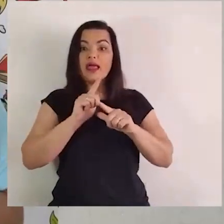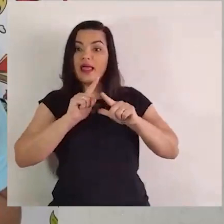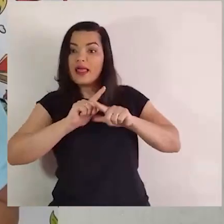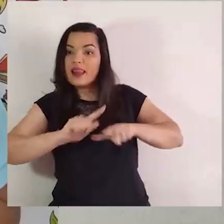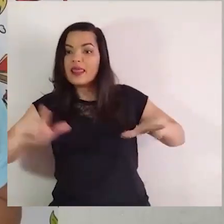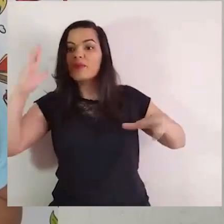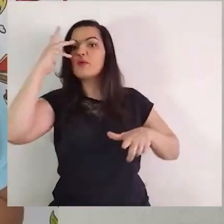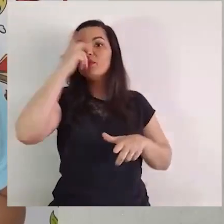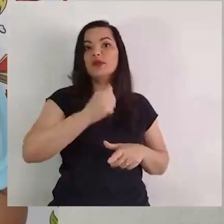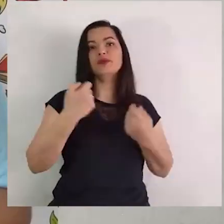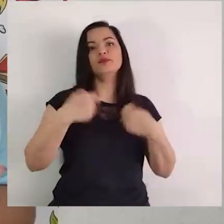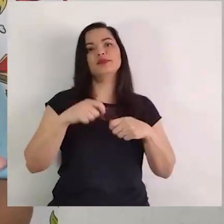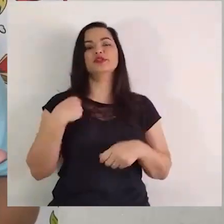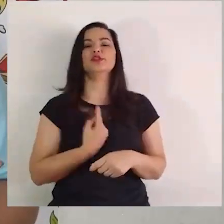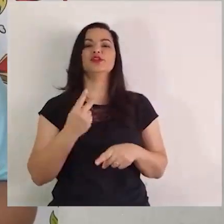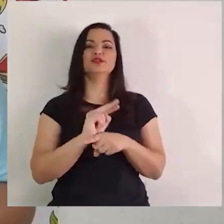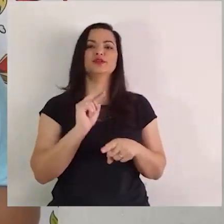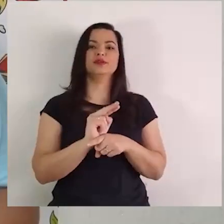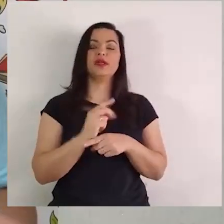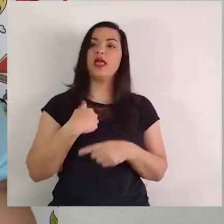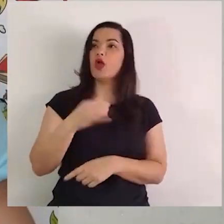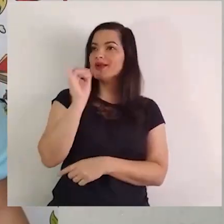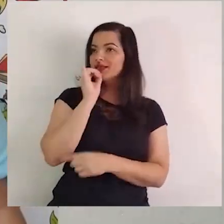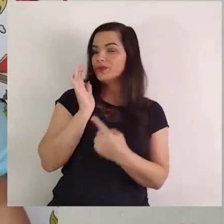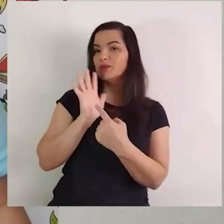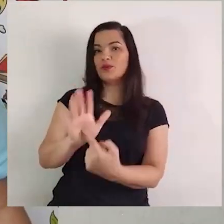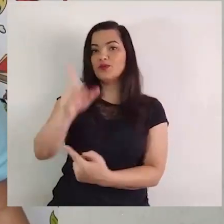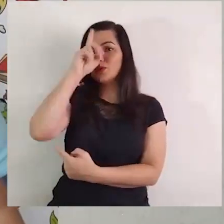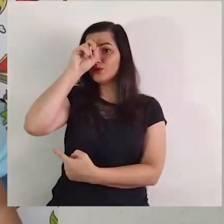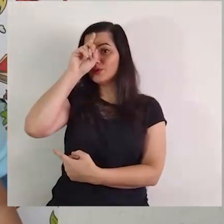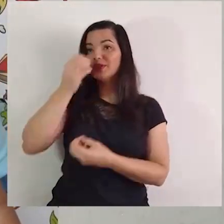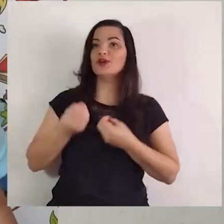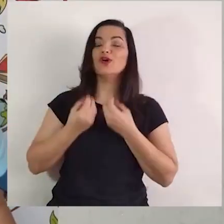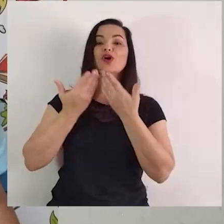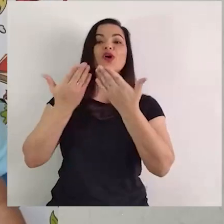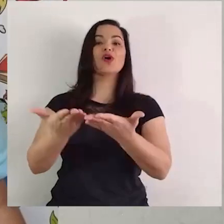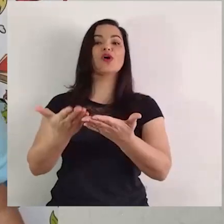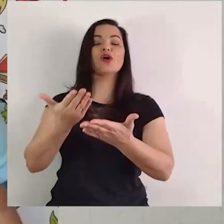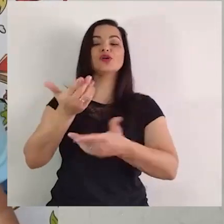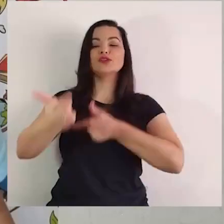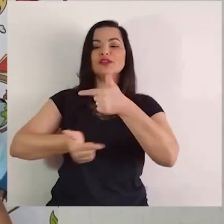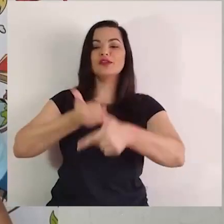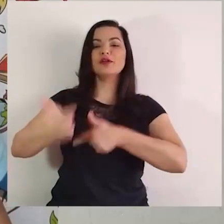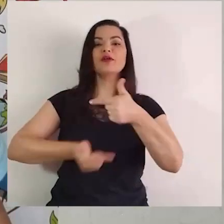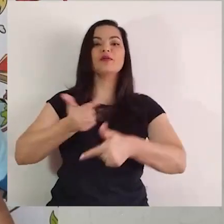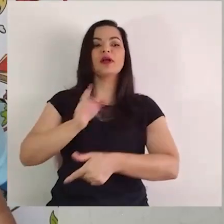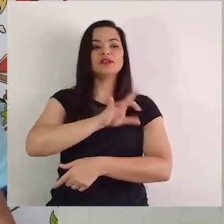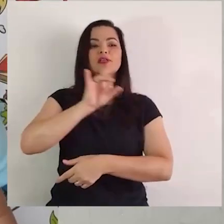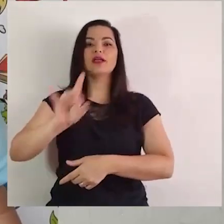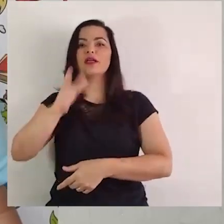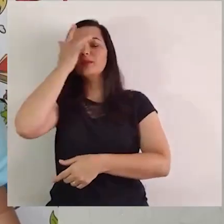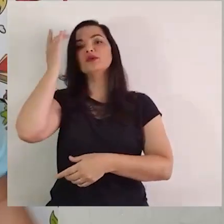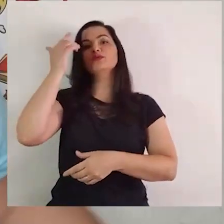no caso que eu exemplifiquei aqui, um hospital, oferecer os serviços, oferecer a mão de obra das pessoas